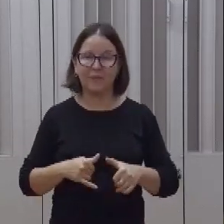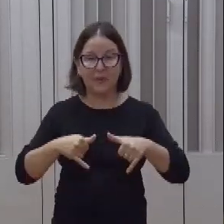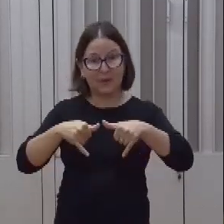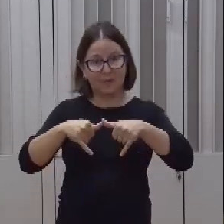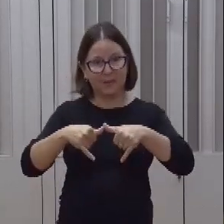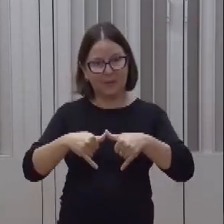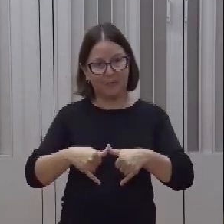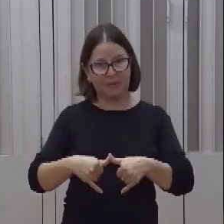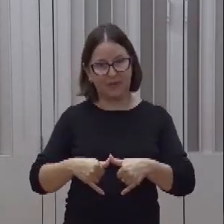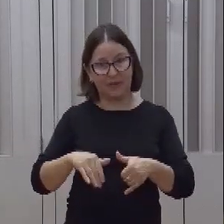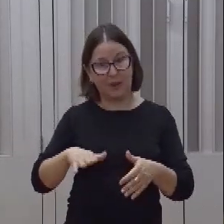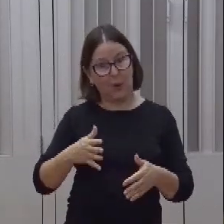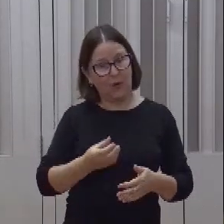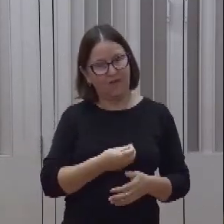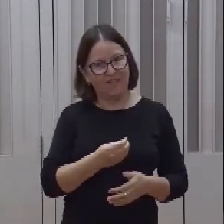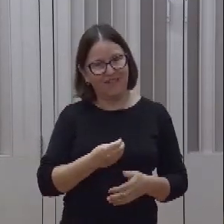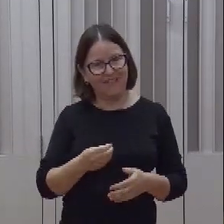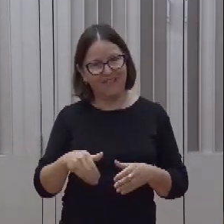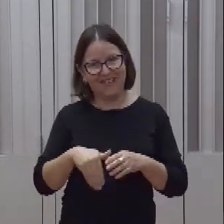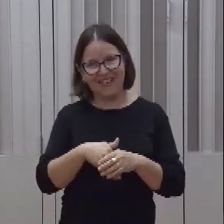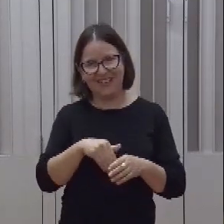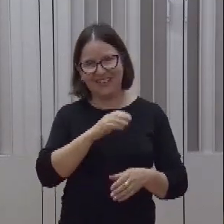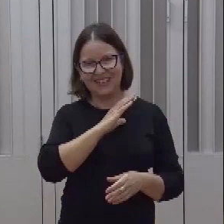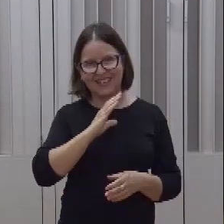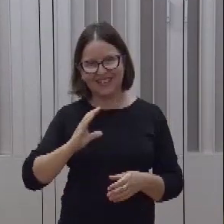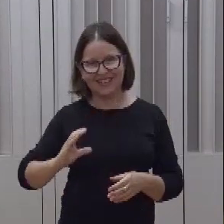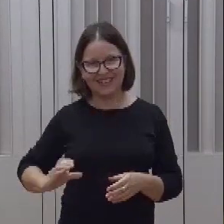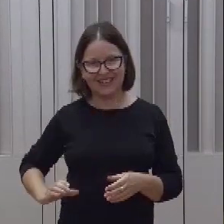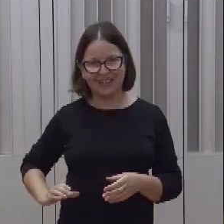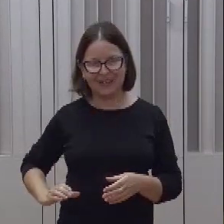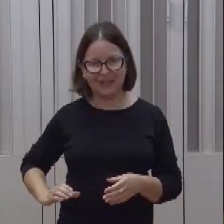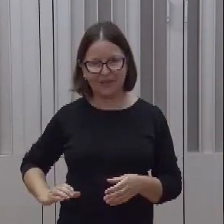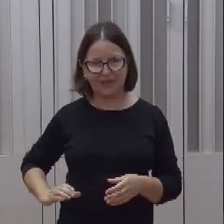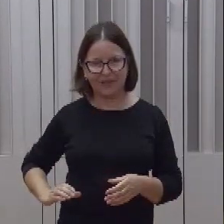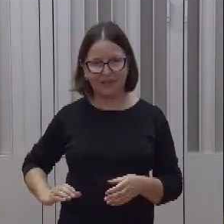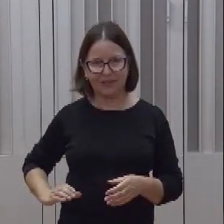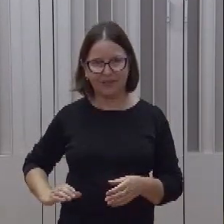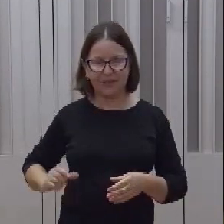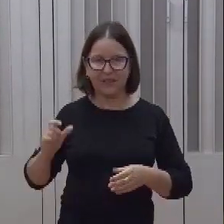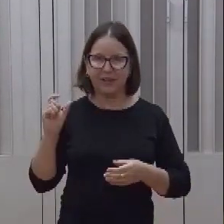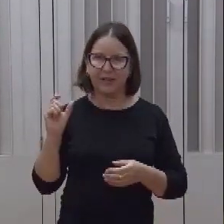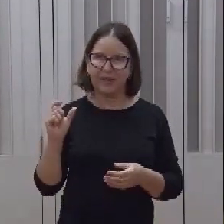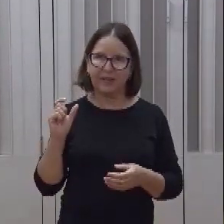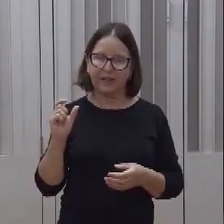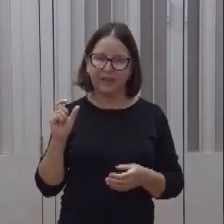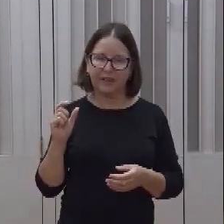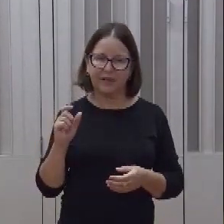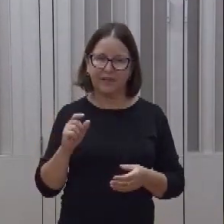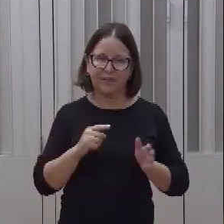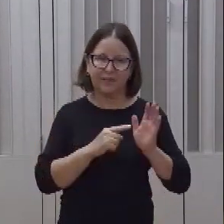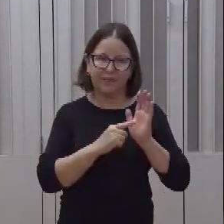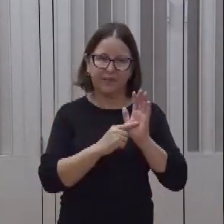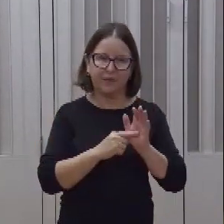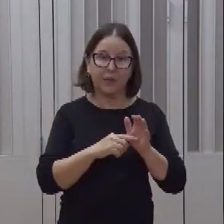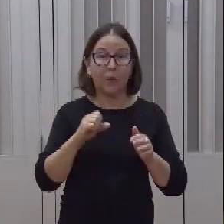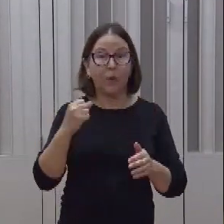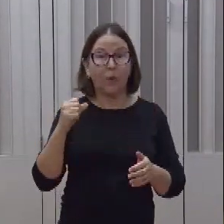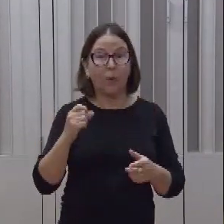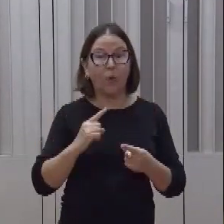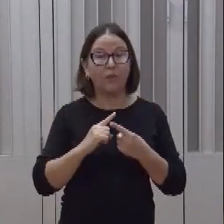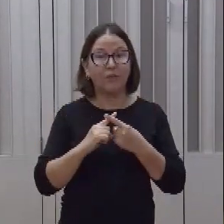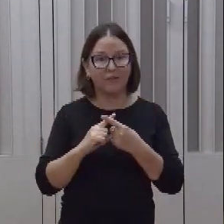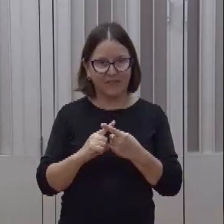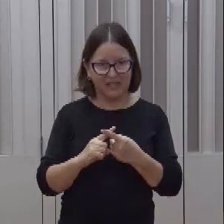Permanecer ou habitar em Cristo é uma palavra que aparece 8